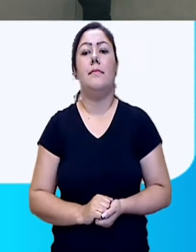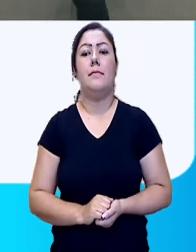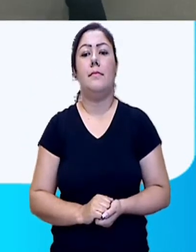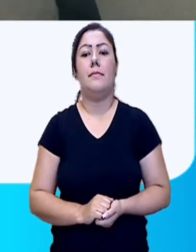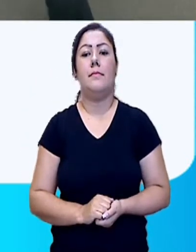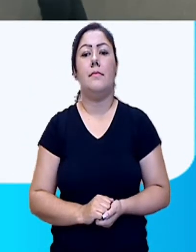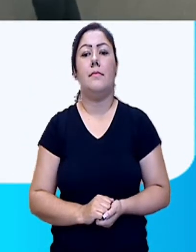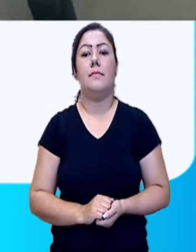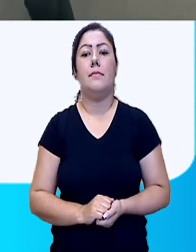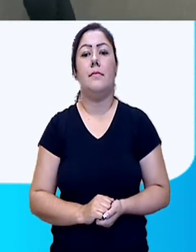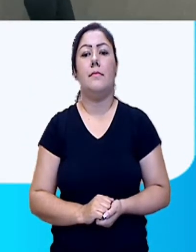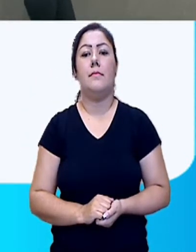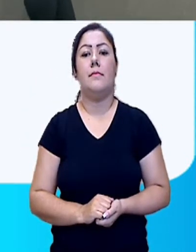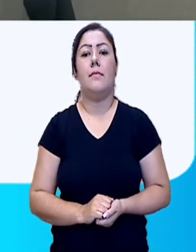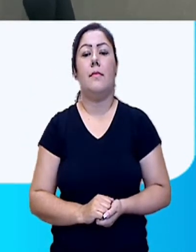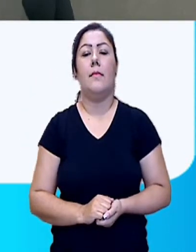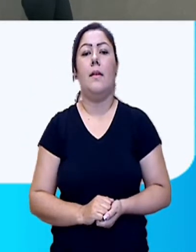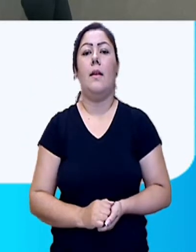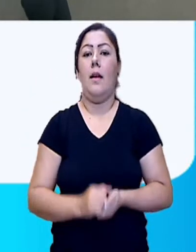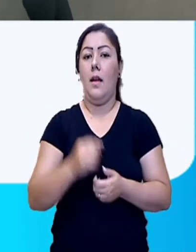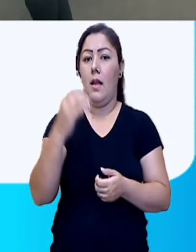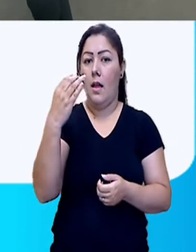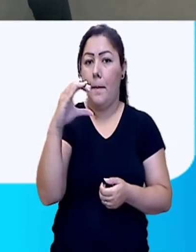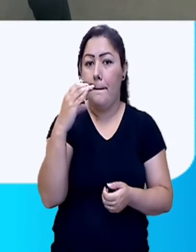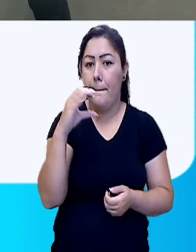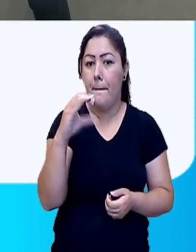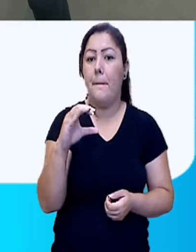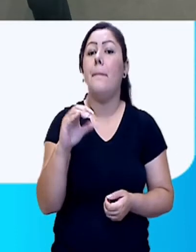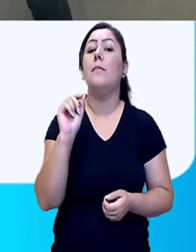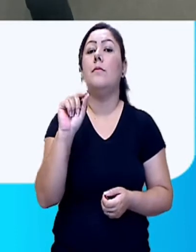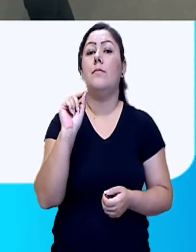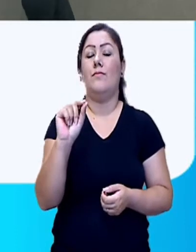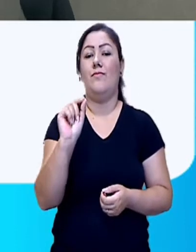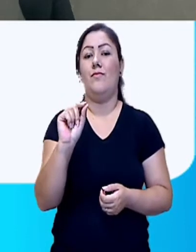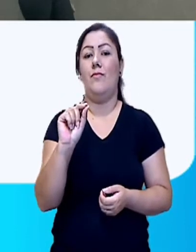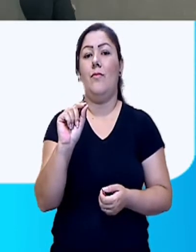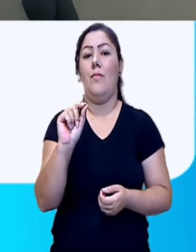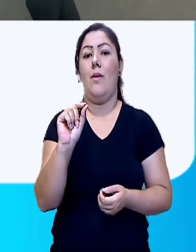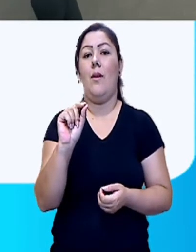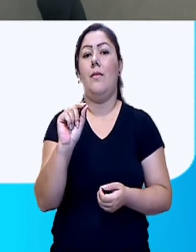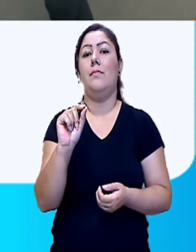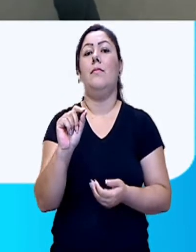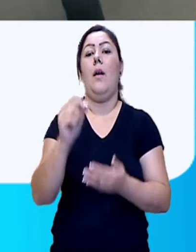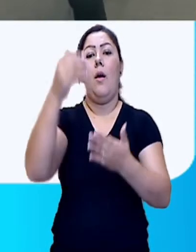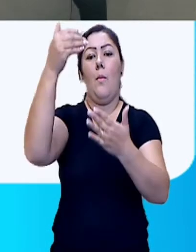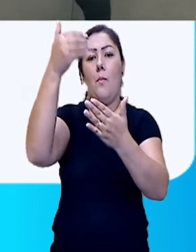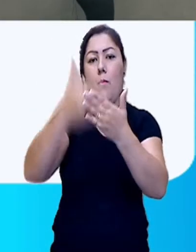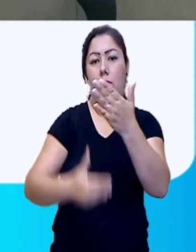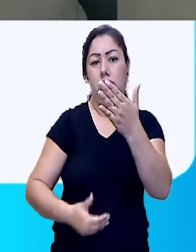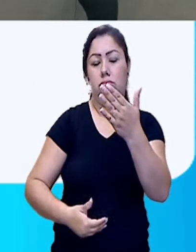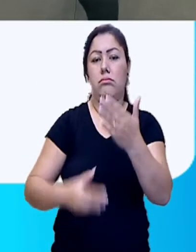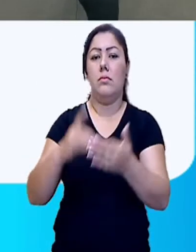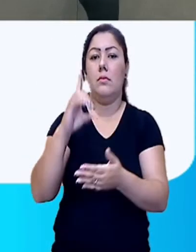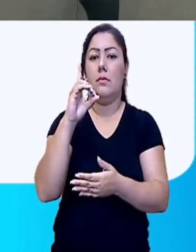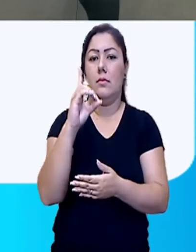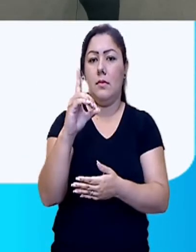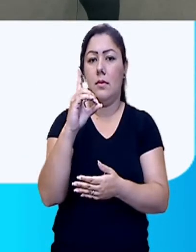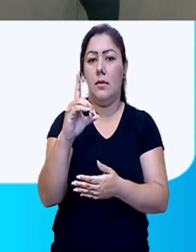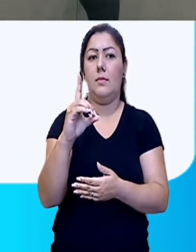850. Em março, um débito de 680.